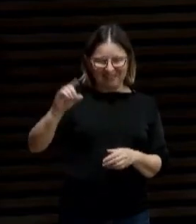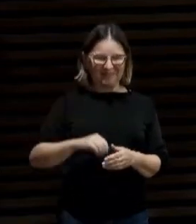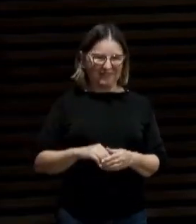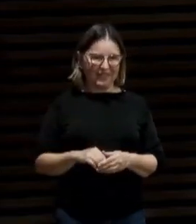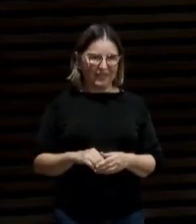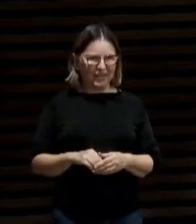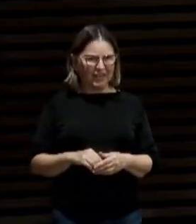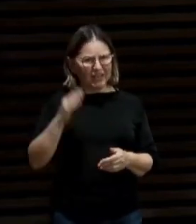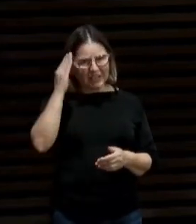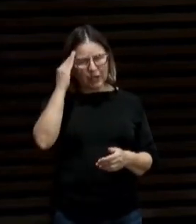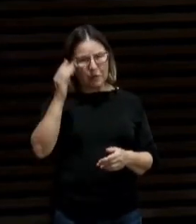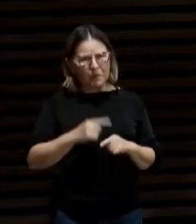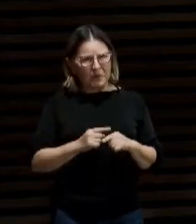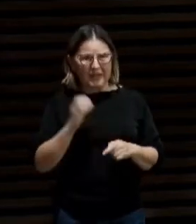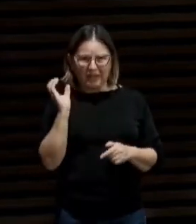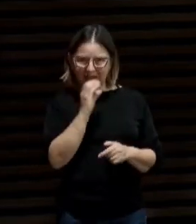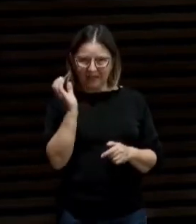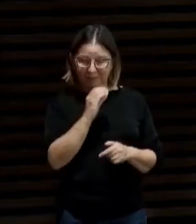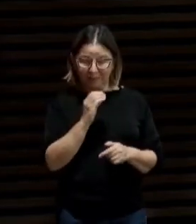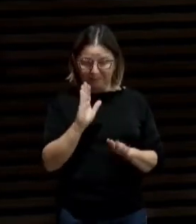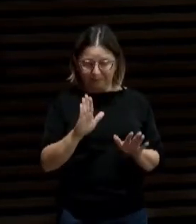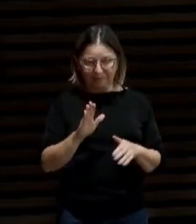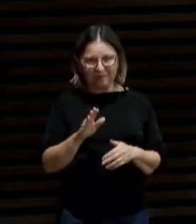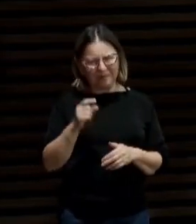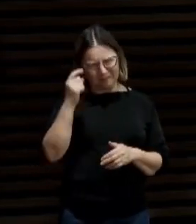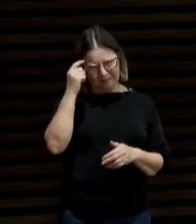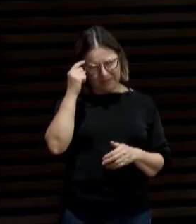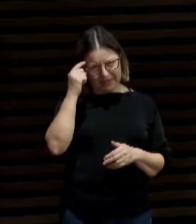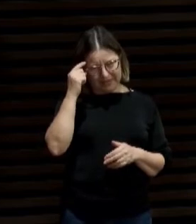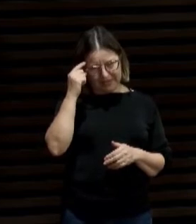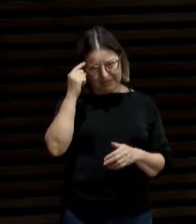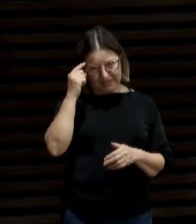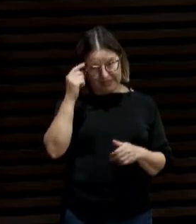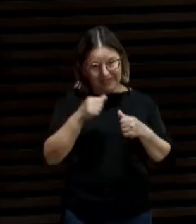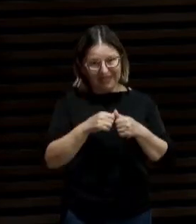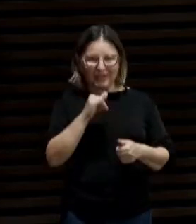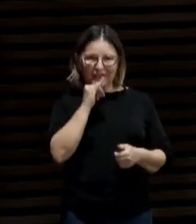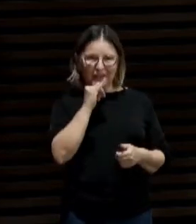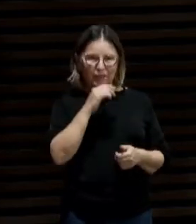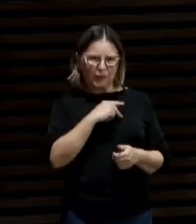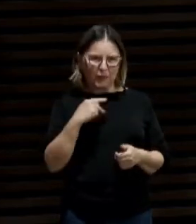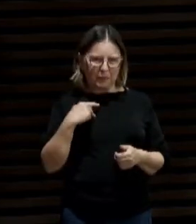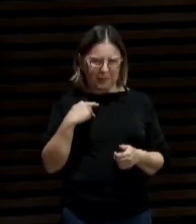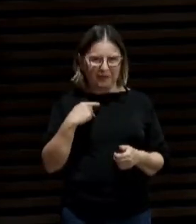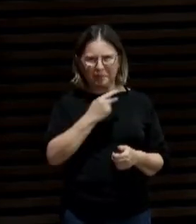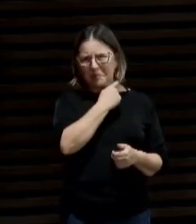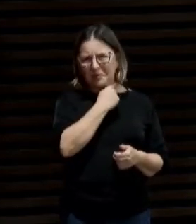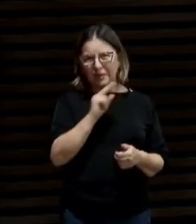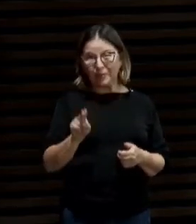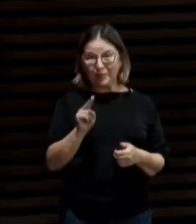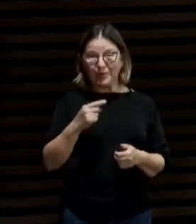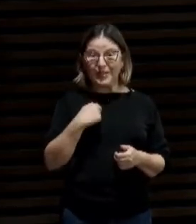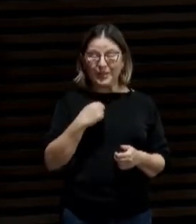Você pensa assim, esse exemplo o pastor Hernandes Dias Lopes usou, e eu gostei. Ele diz assim,